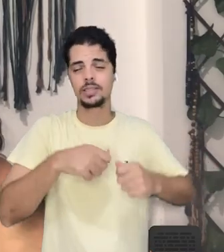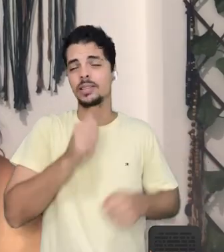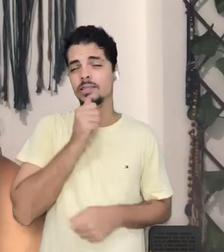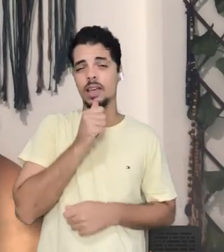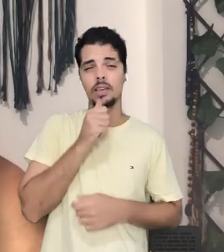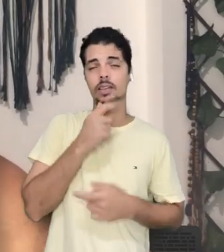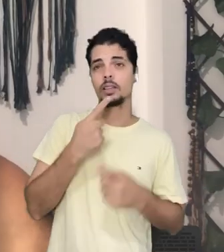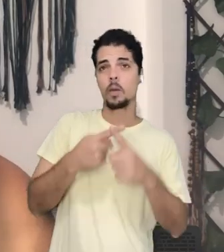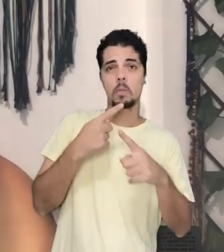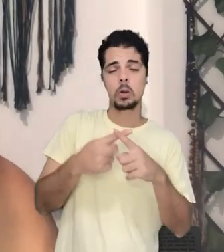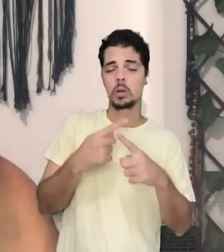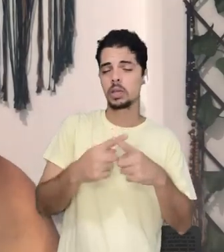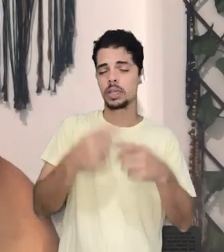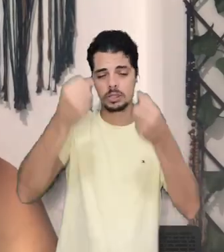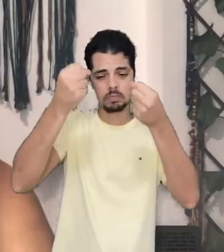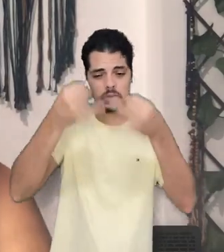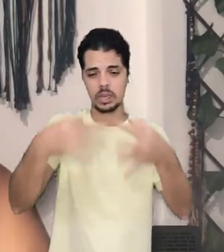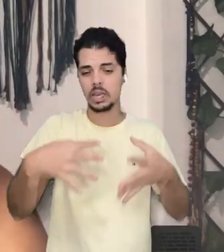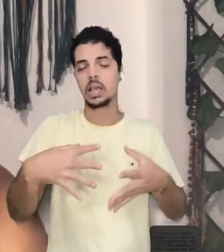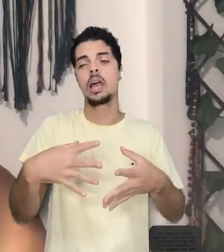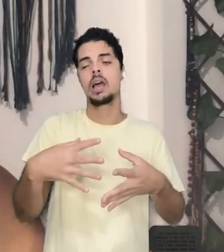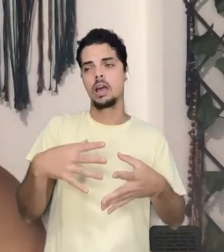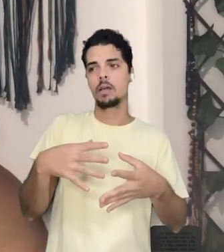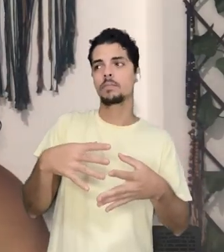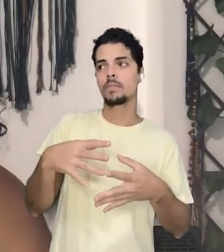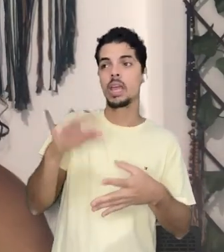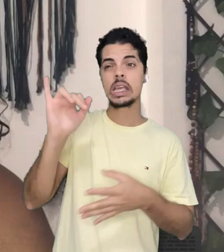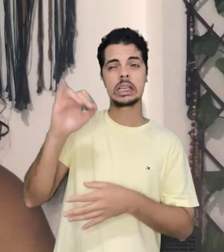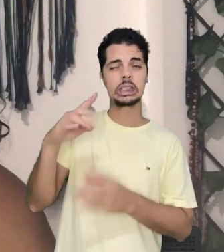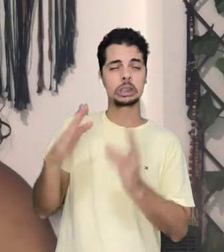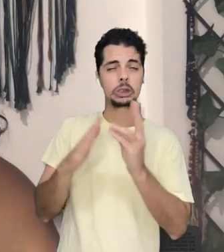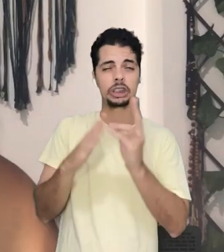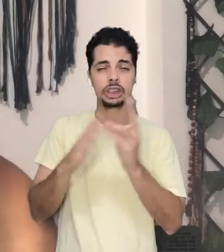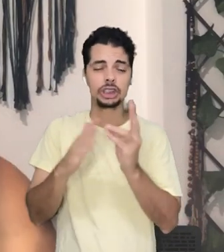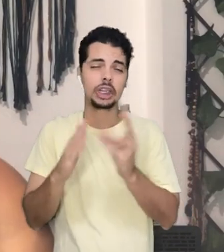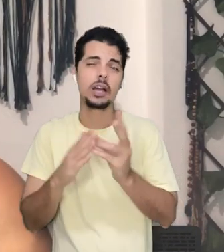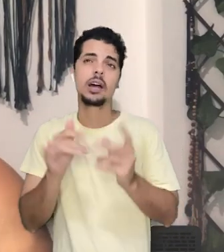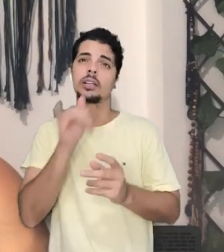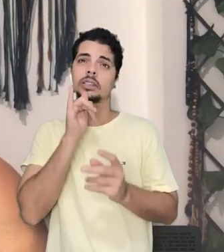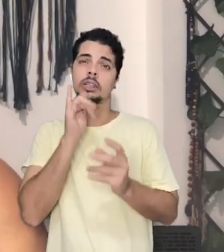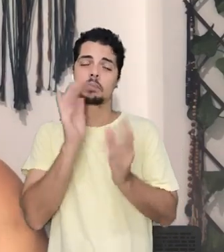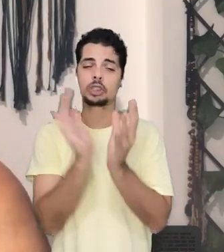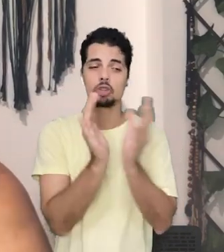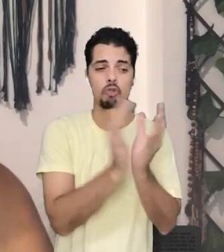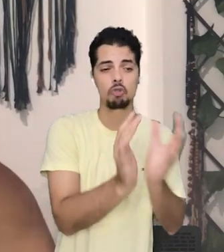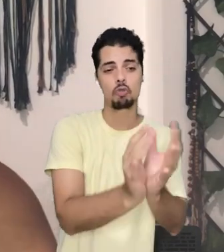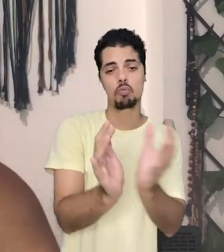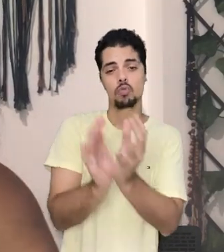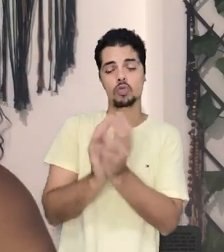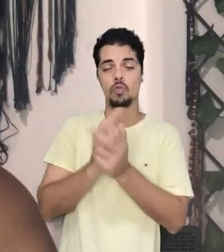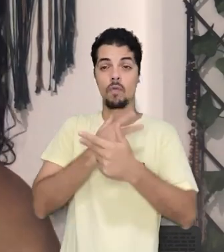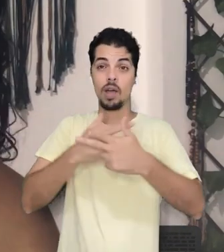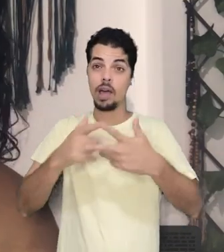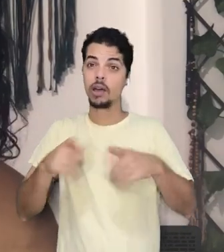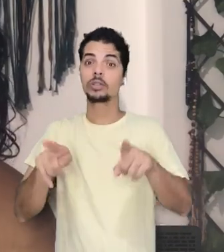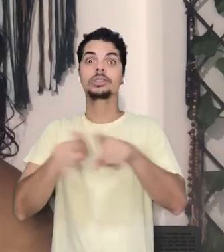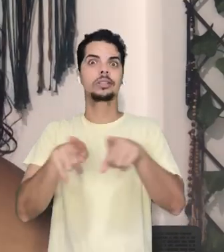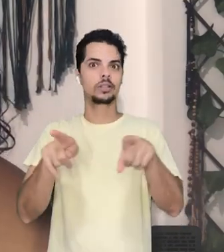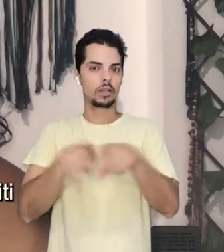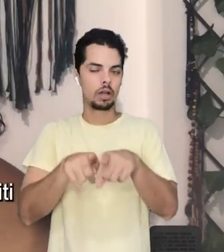pesquisas sobre a Revolução Haitiana e os estudos comparativos com relação à independência do